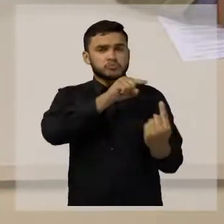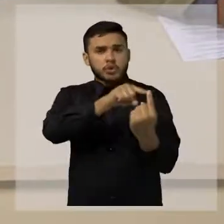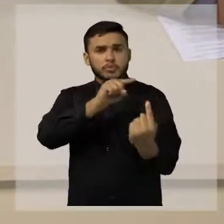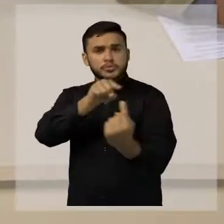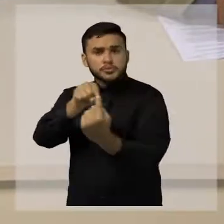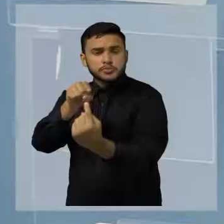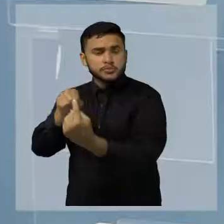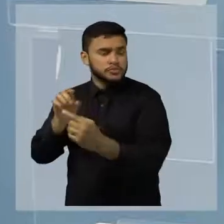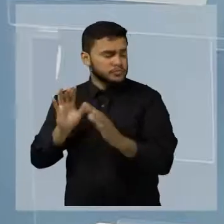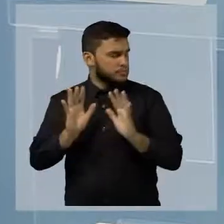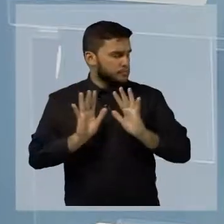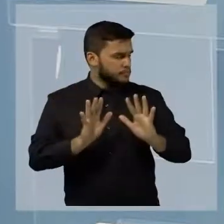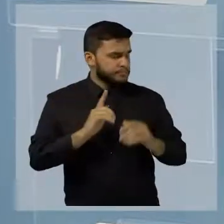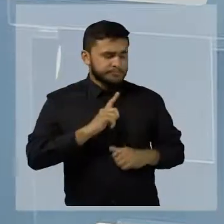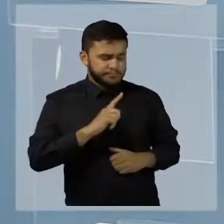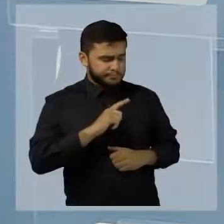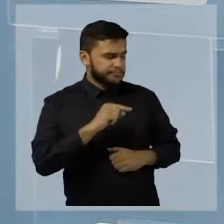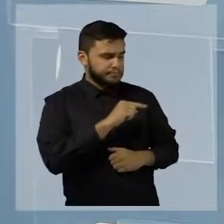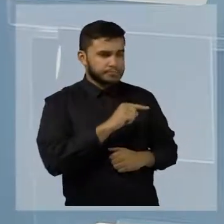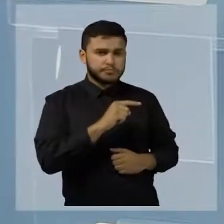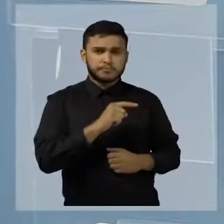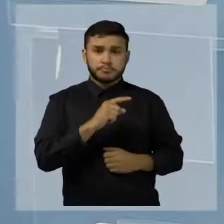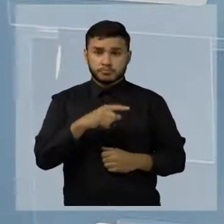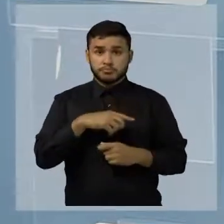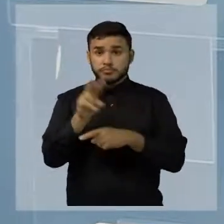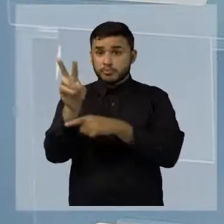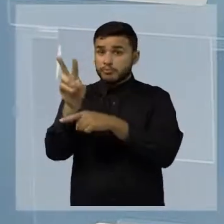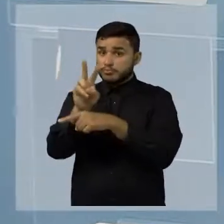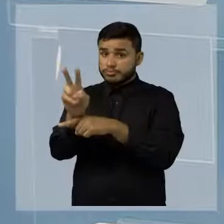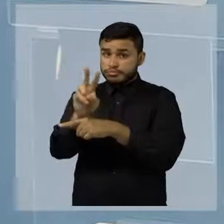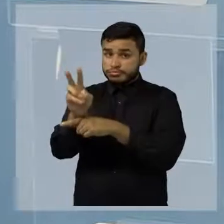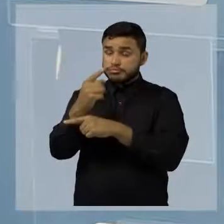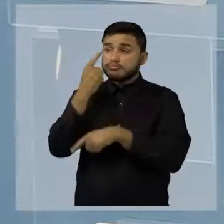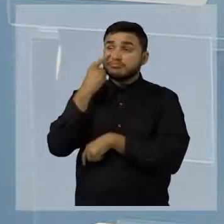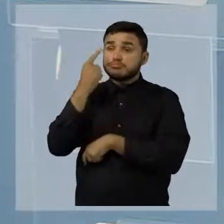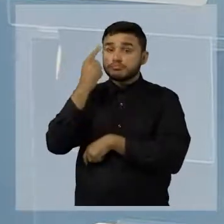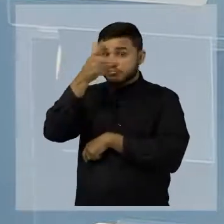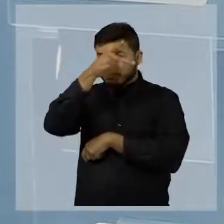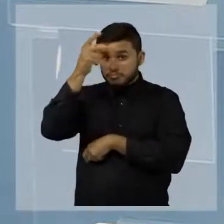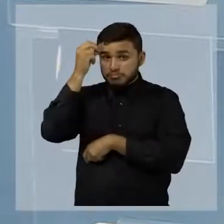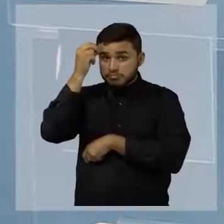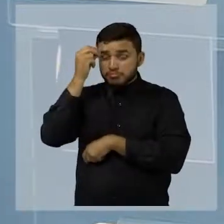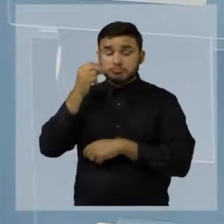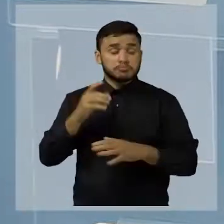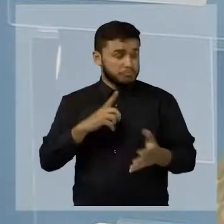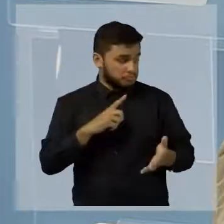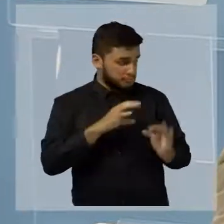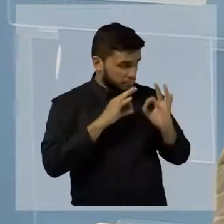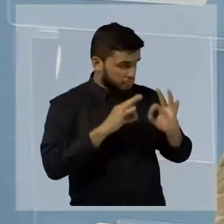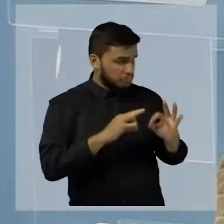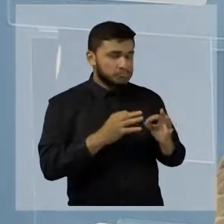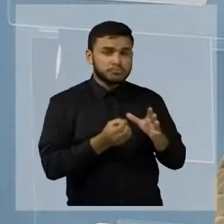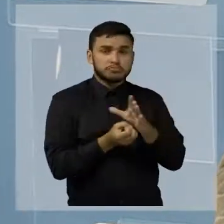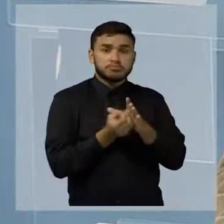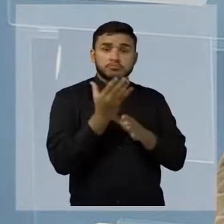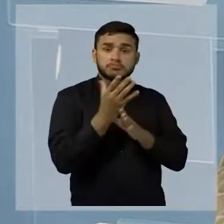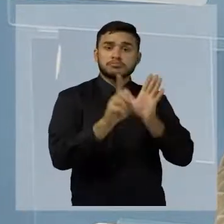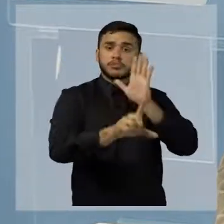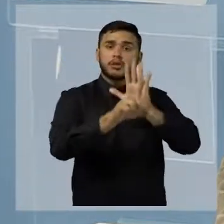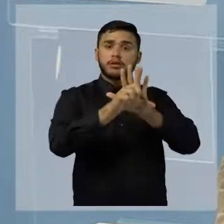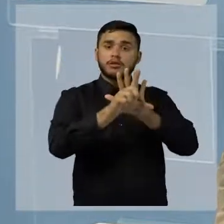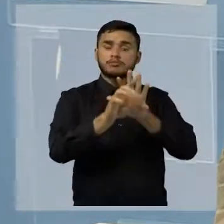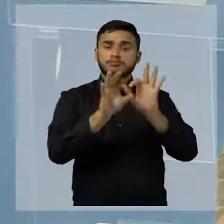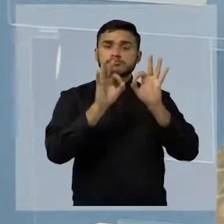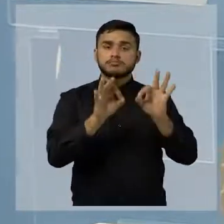prerrogativas de fiscalizar o Poder Executivo, criar legislações que organizem a vida social